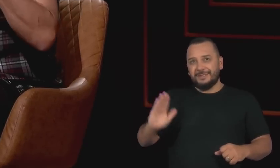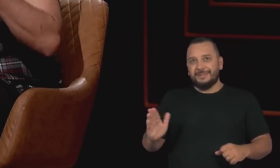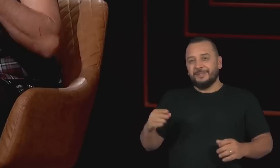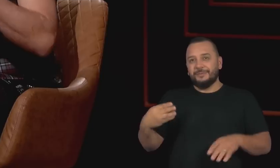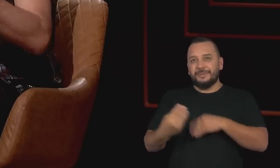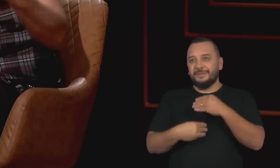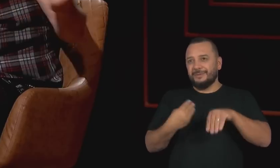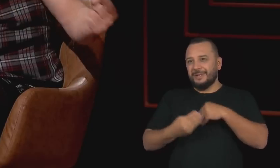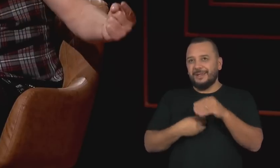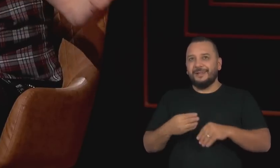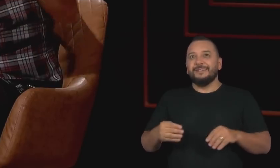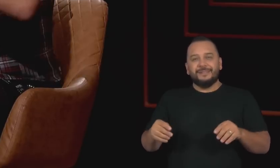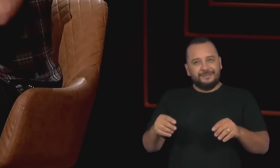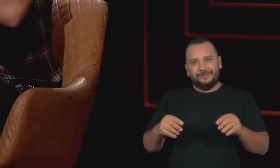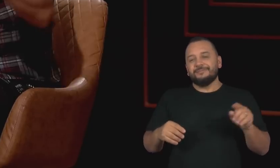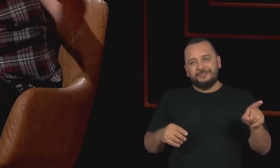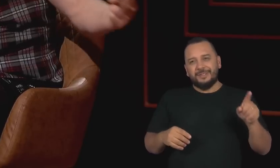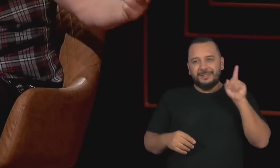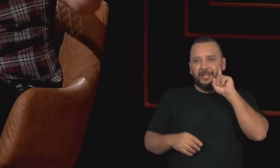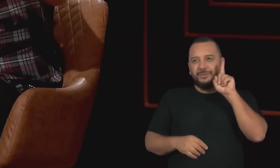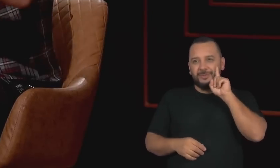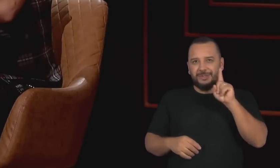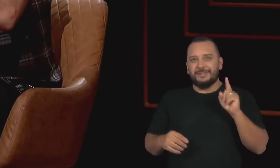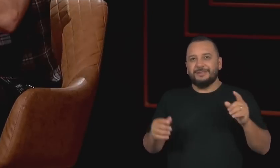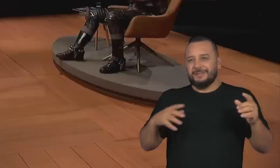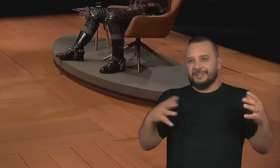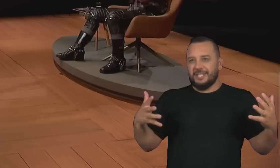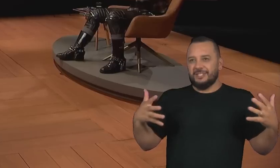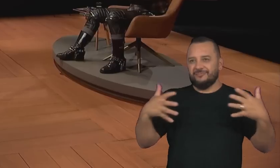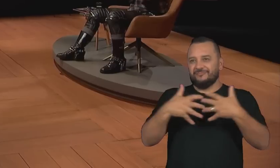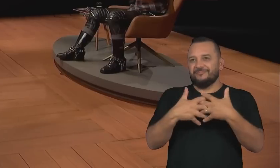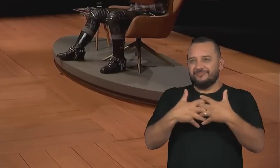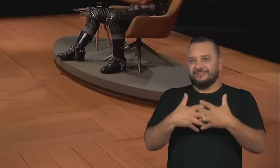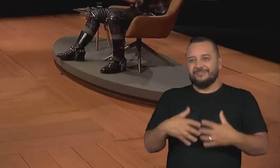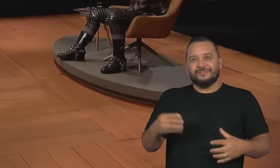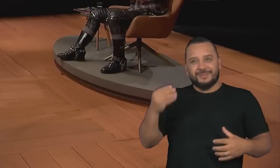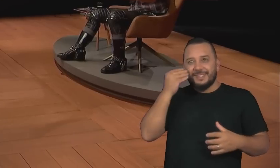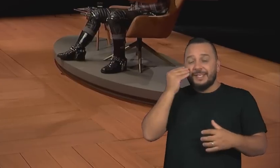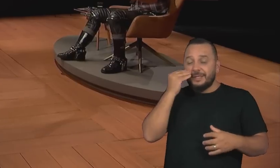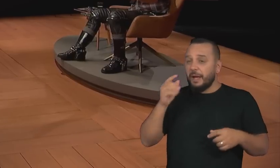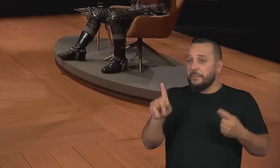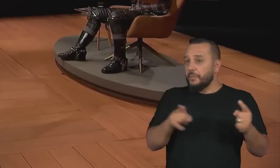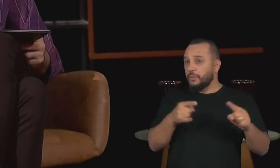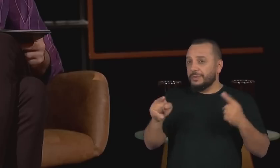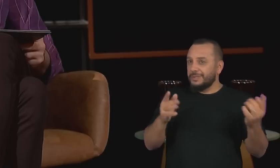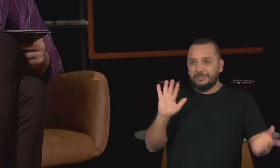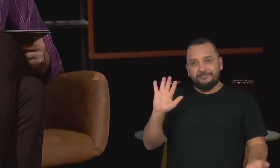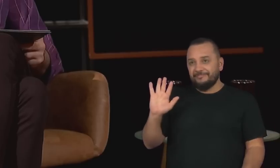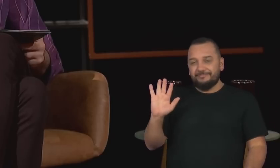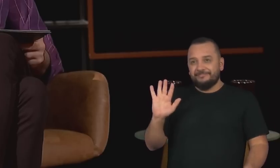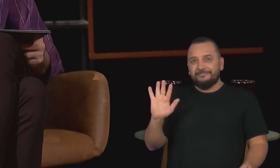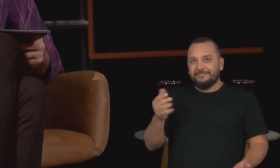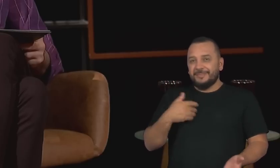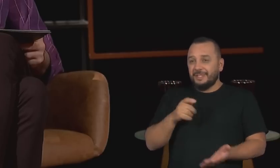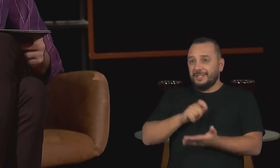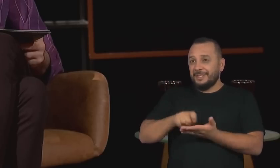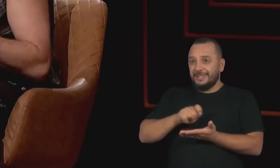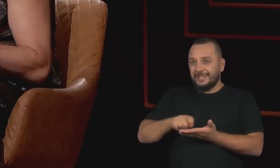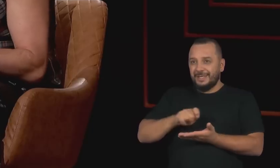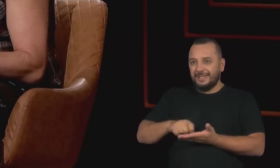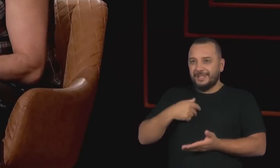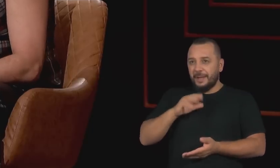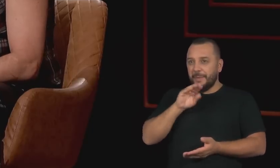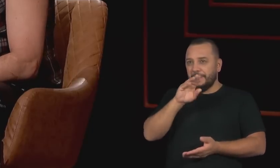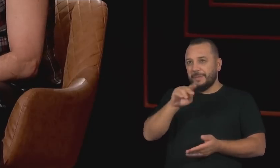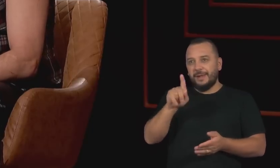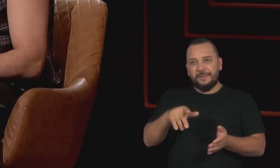de onde é que eu estou pegando, e tentar misturar com isso e fazer esse crossover, e vamos tentar sair num som. E é isso. E a letra é fantástica. Você pensar, pelo menos